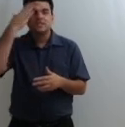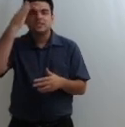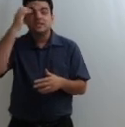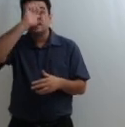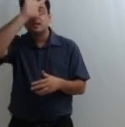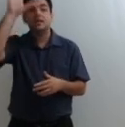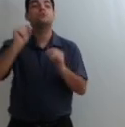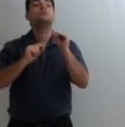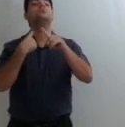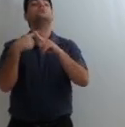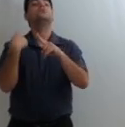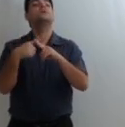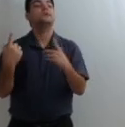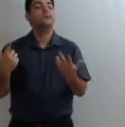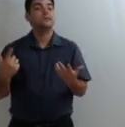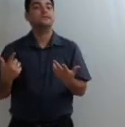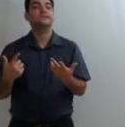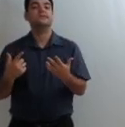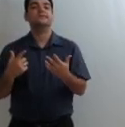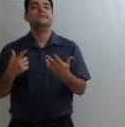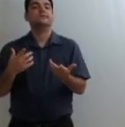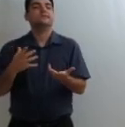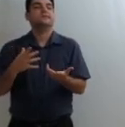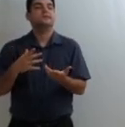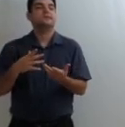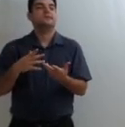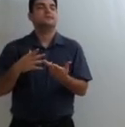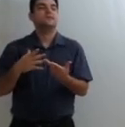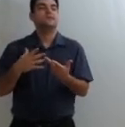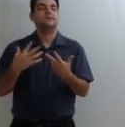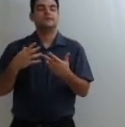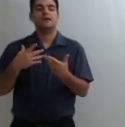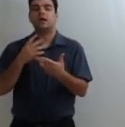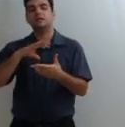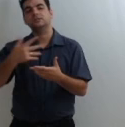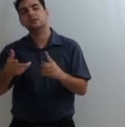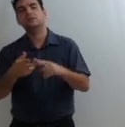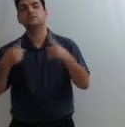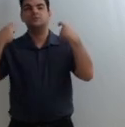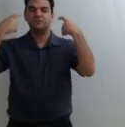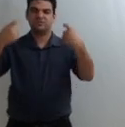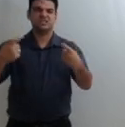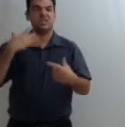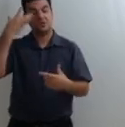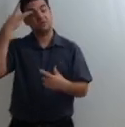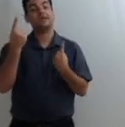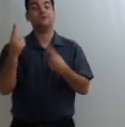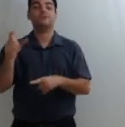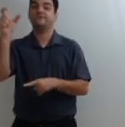decretado tais medidas de absoluta violência e desnecessidade, além de,